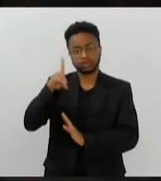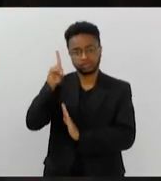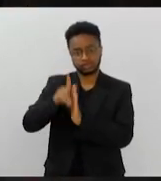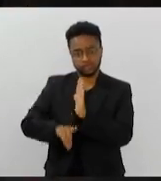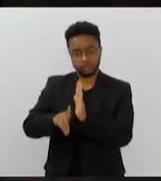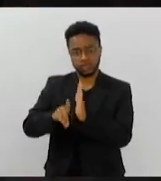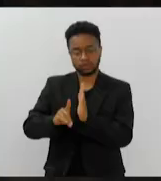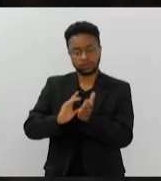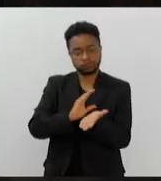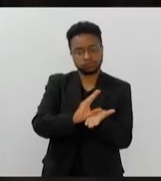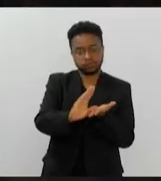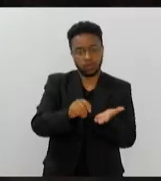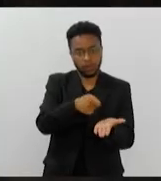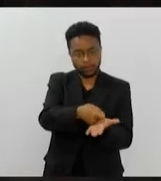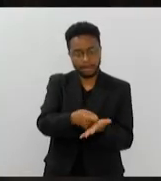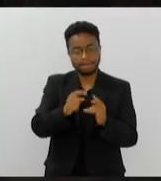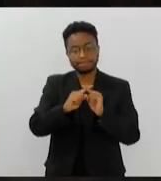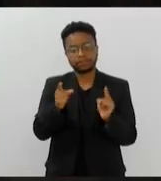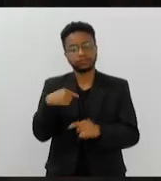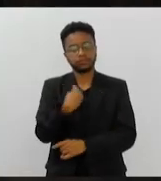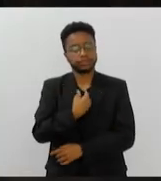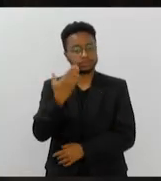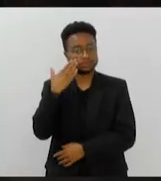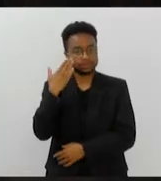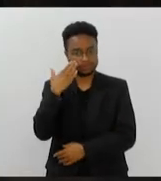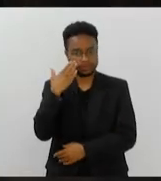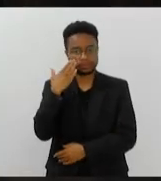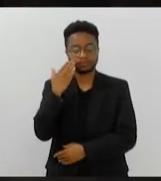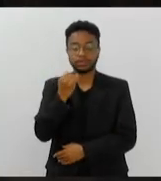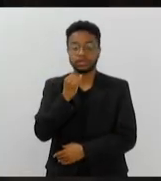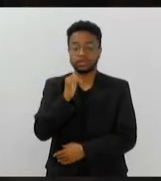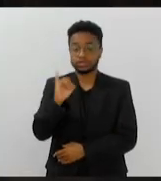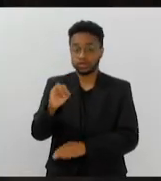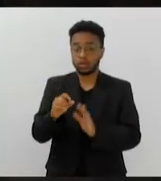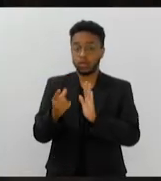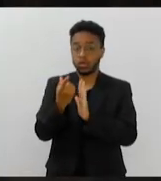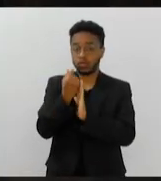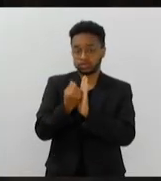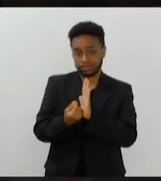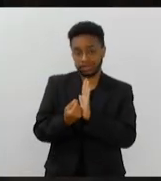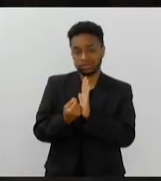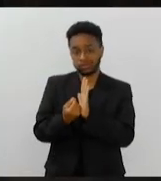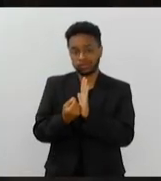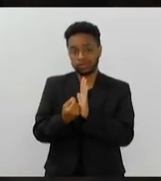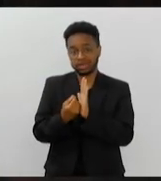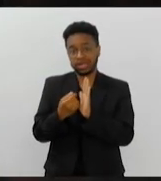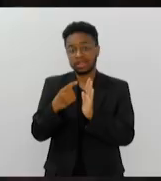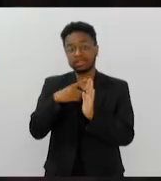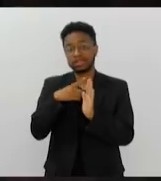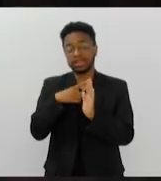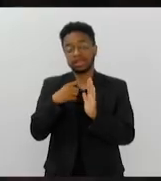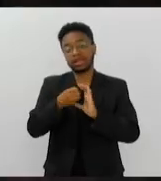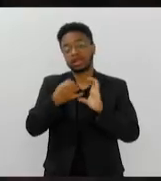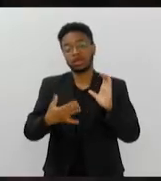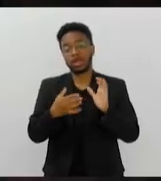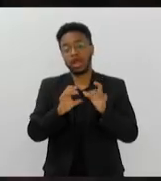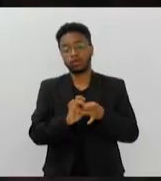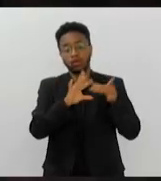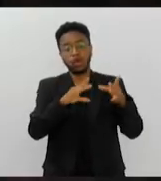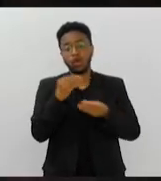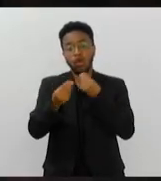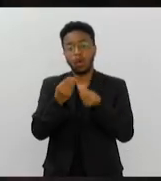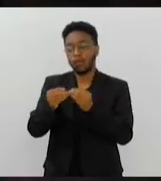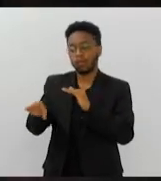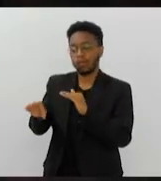emendas impositivas. E nós sabemos que se o orçamento é autorizativo, como é que as emendas vão ser